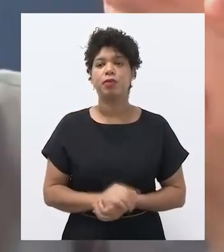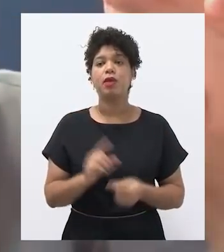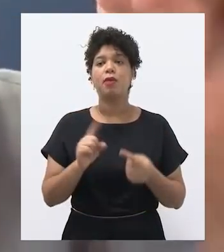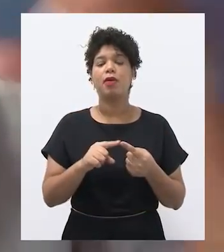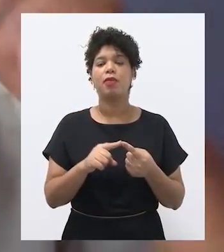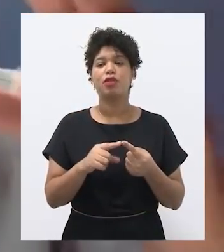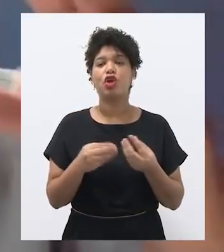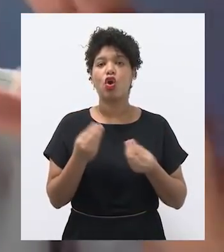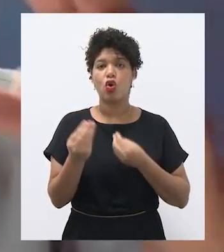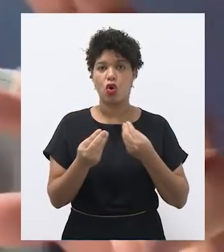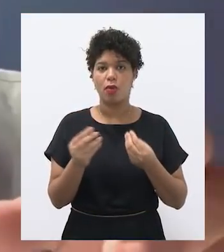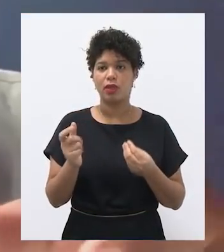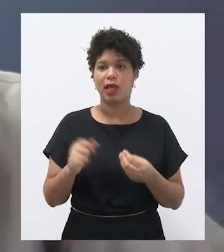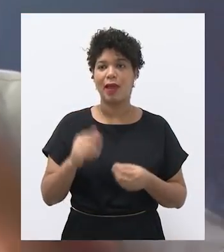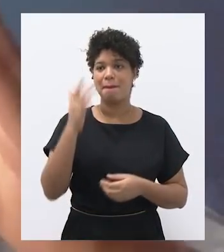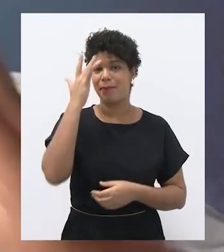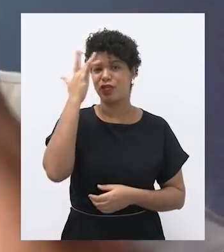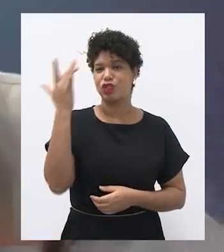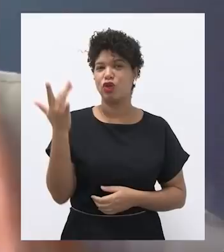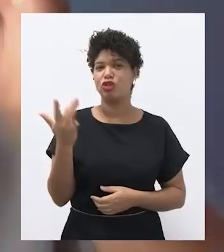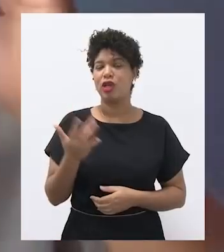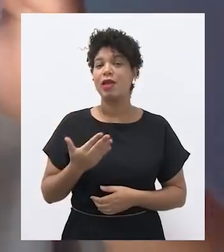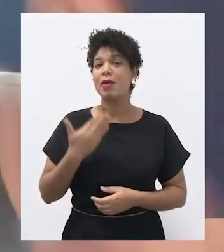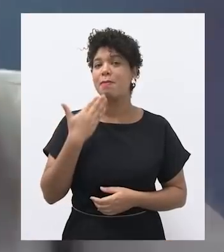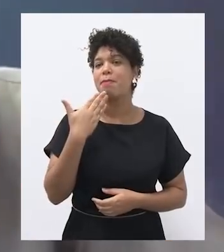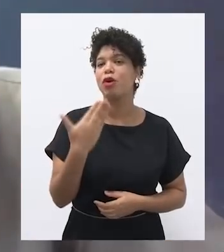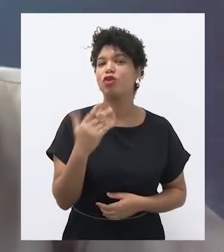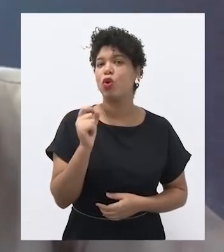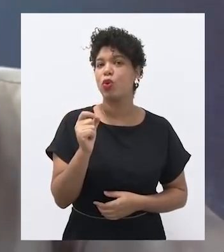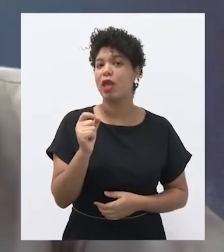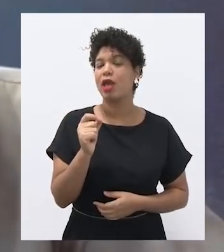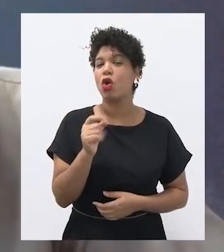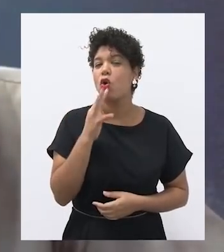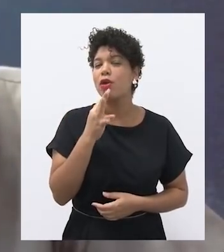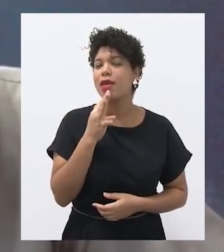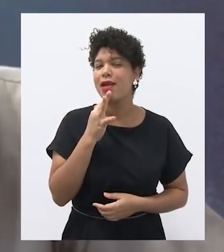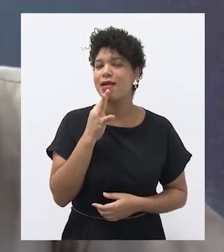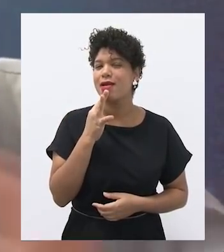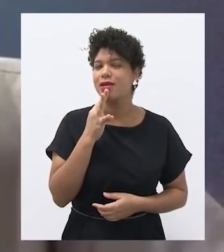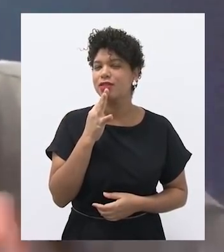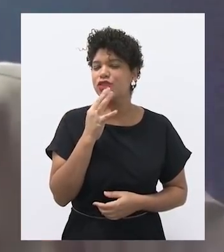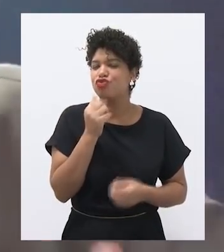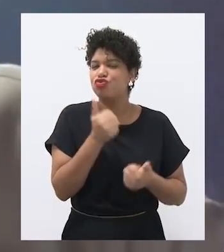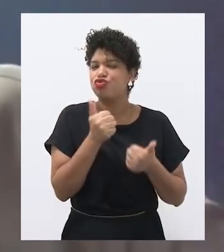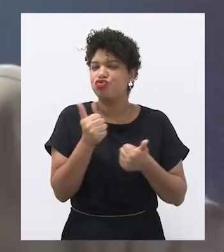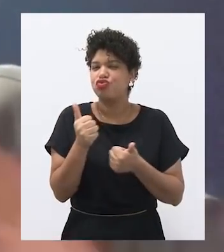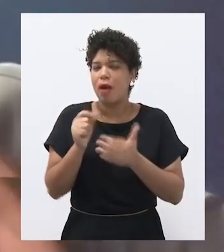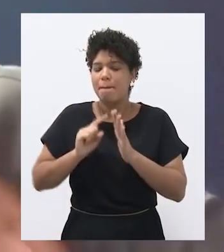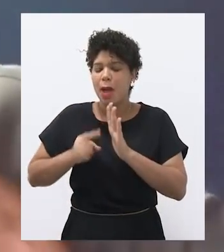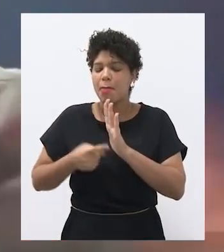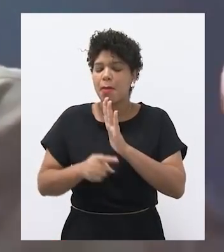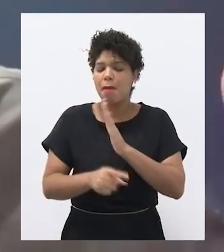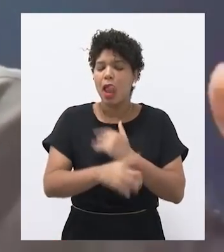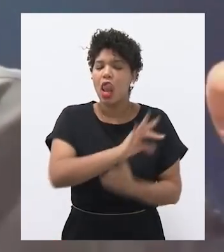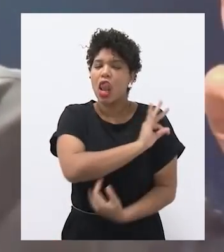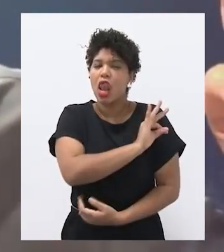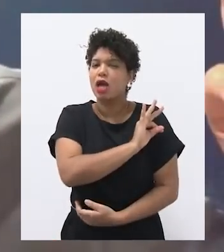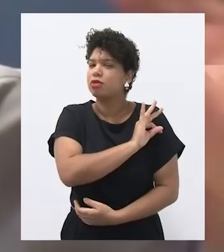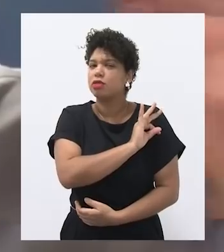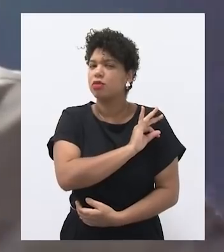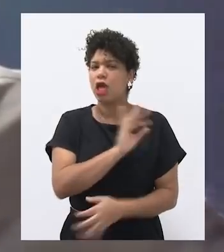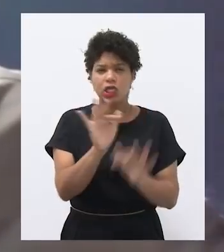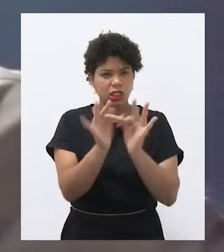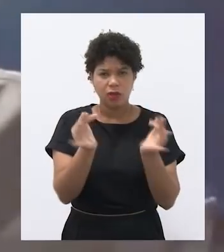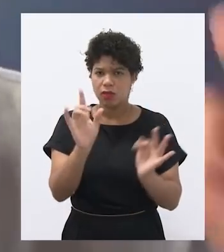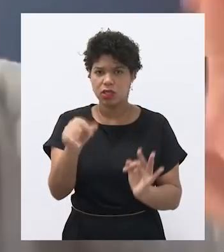Marcos, que é o cara que traz para vocês conhecimento técnico. Esse conhecimento técnico ele é preto no branco.